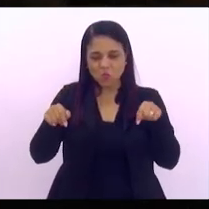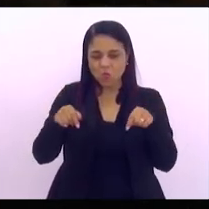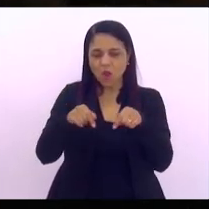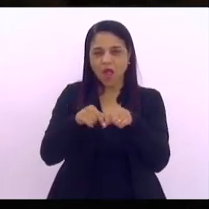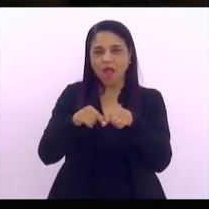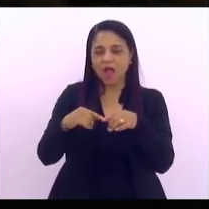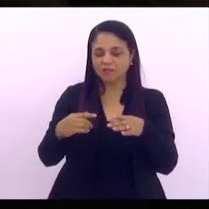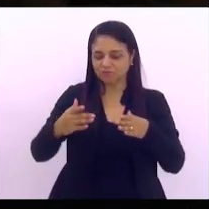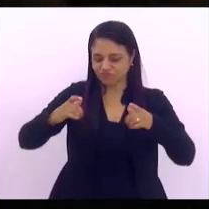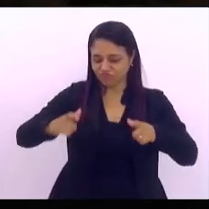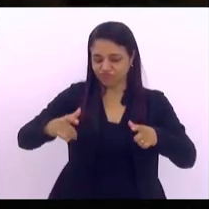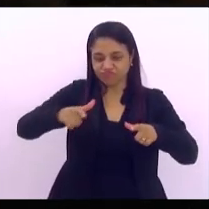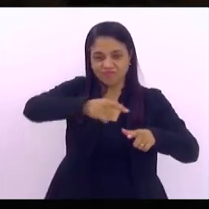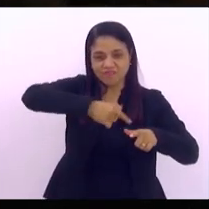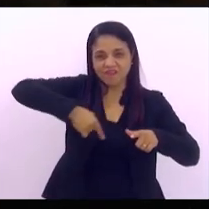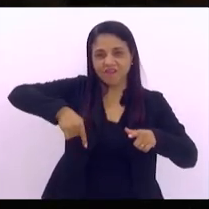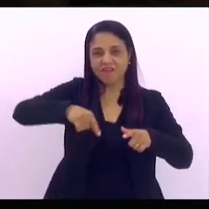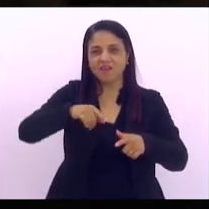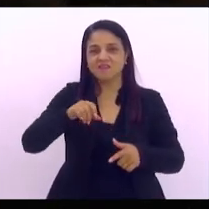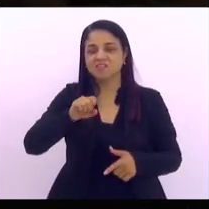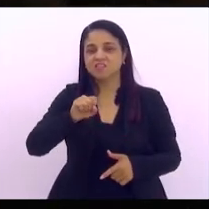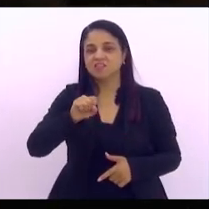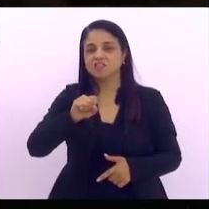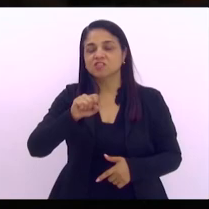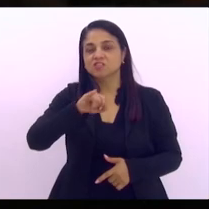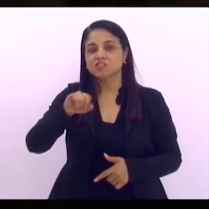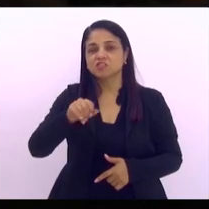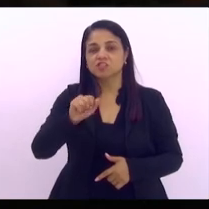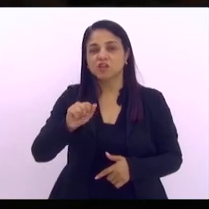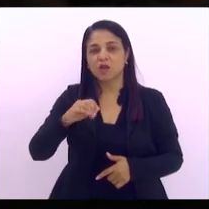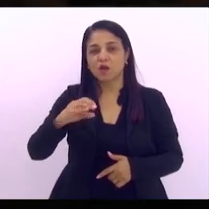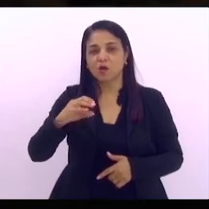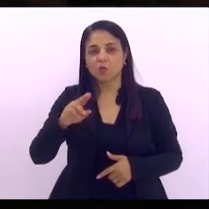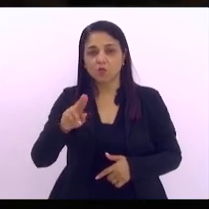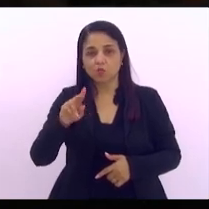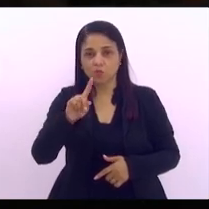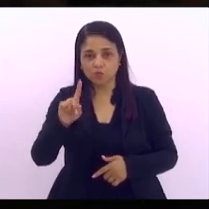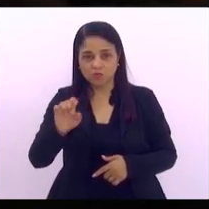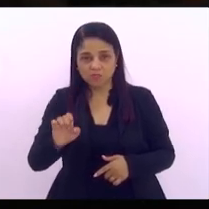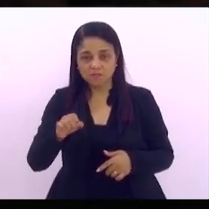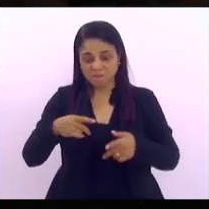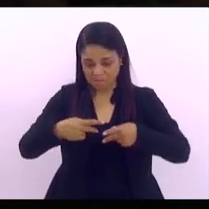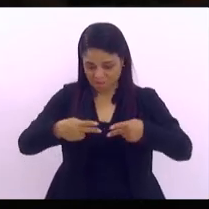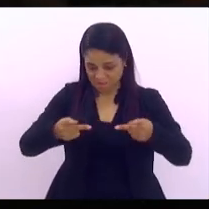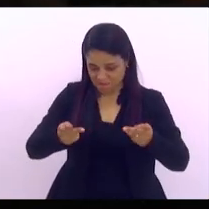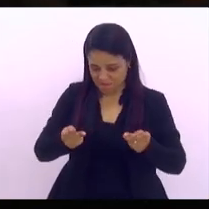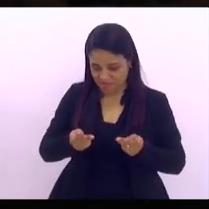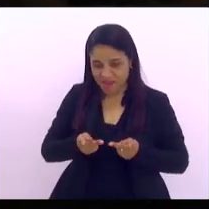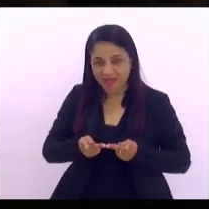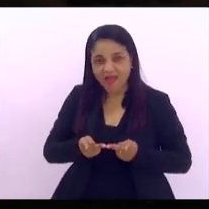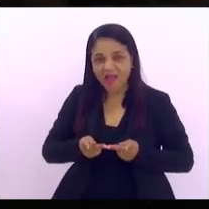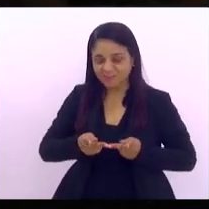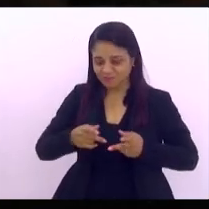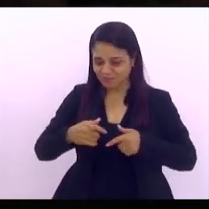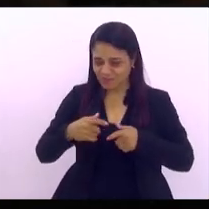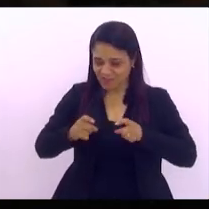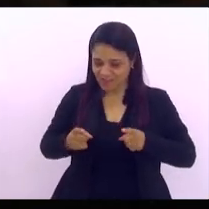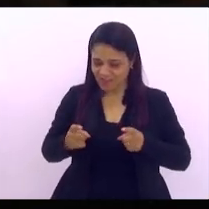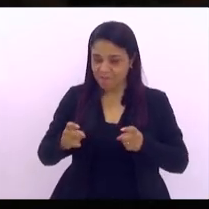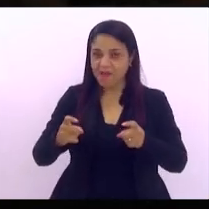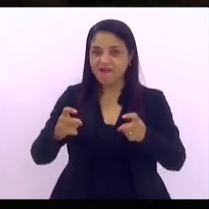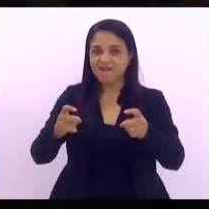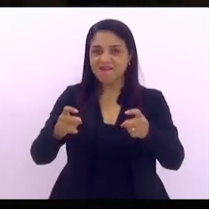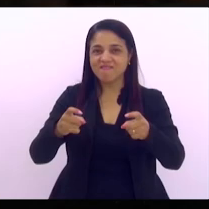jacuzzis, com pratos decorados de forma muito fina, com camarões,